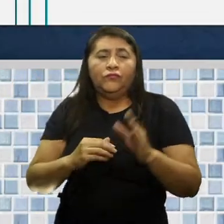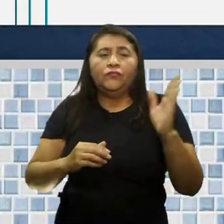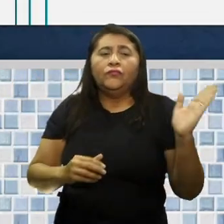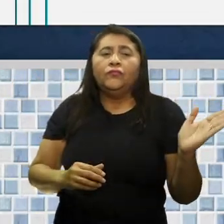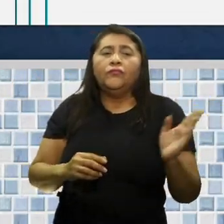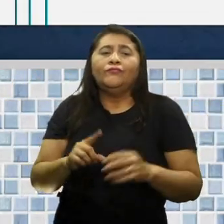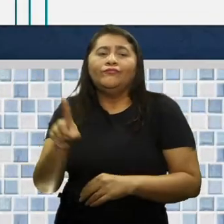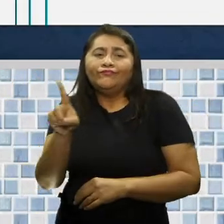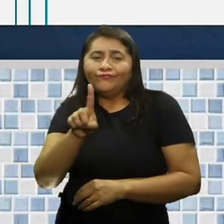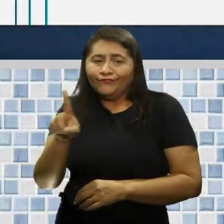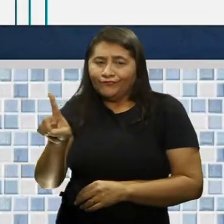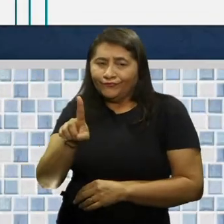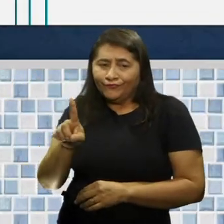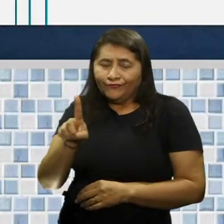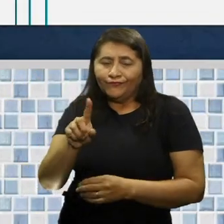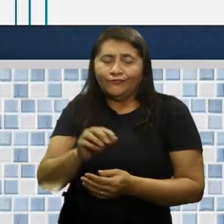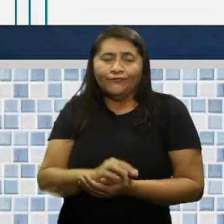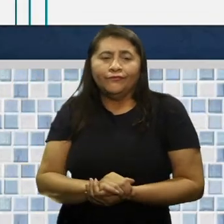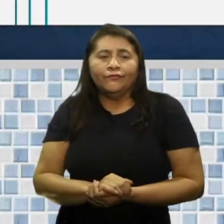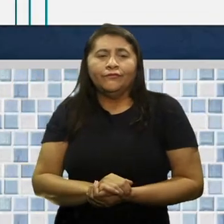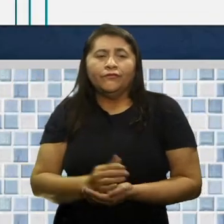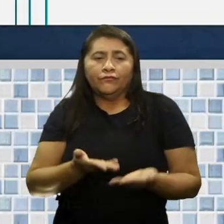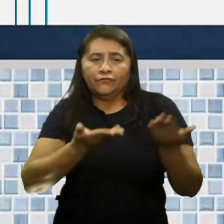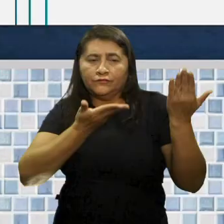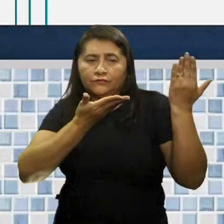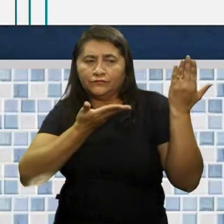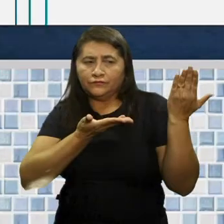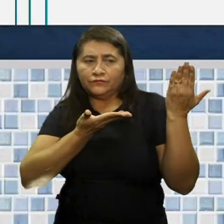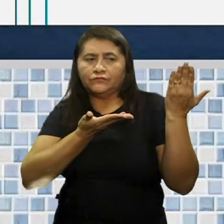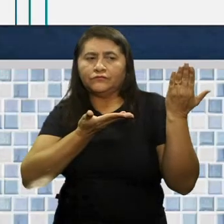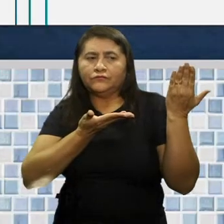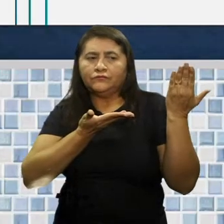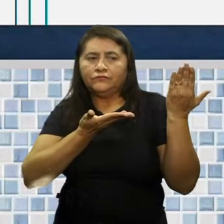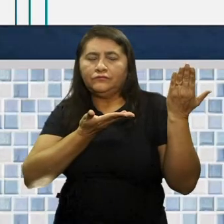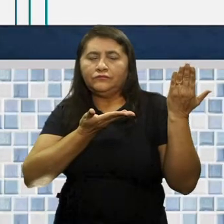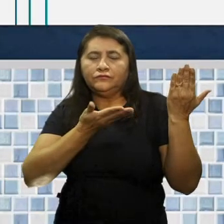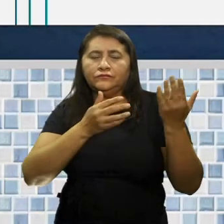forma negativa. Don't touch your eyes.